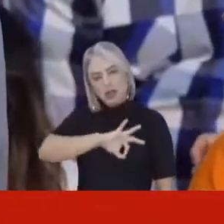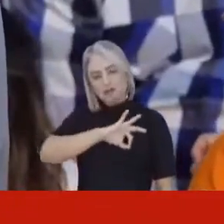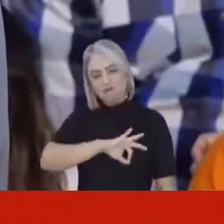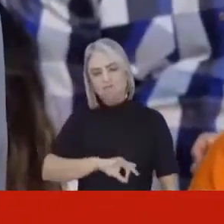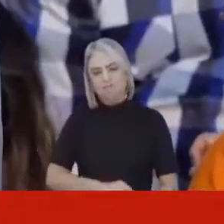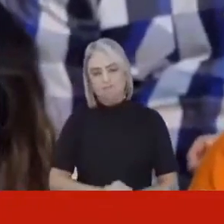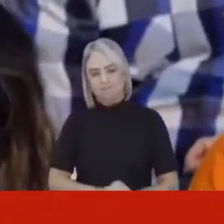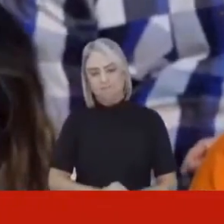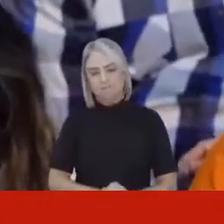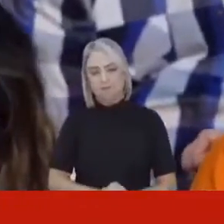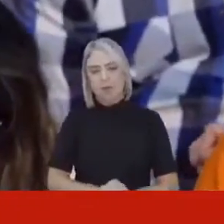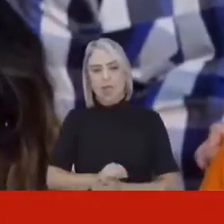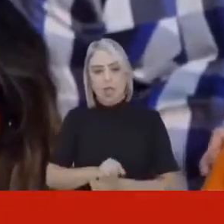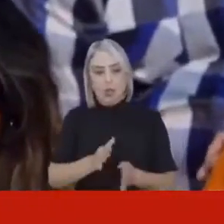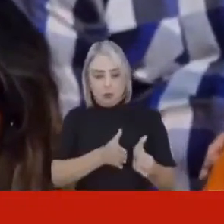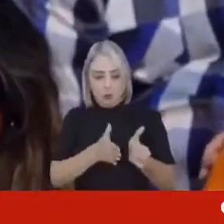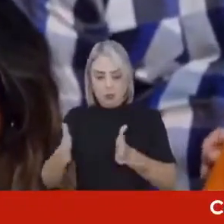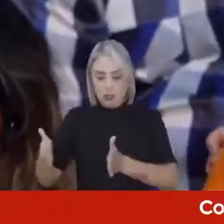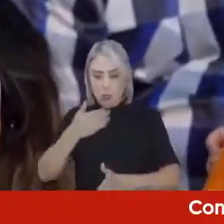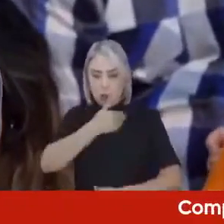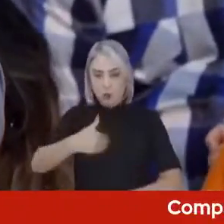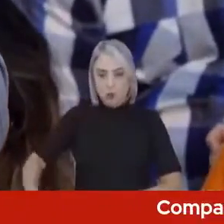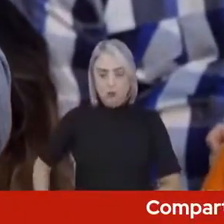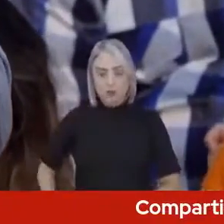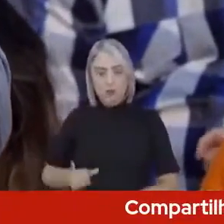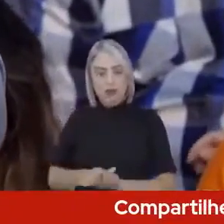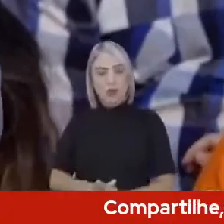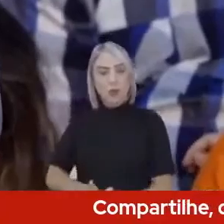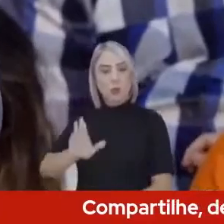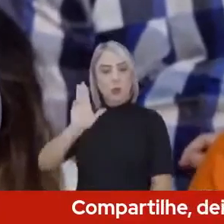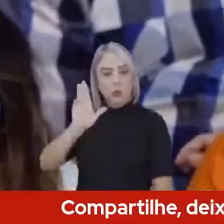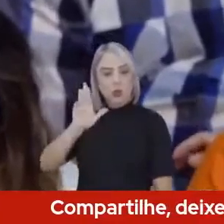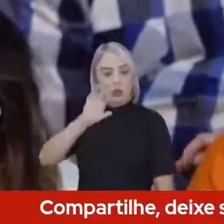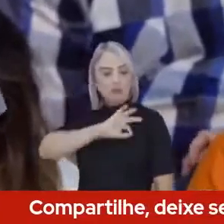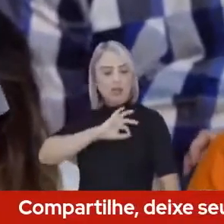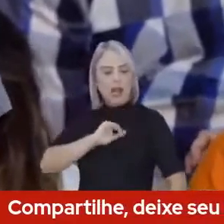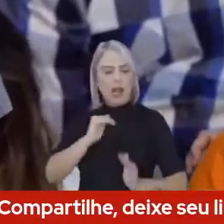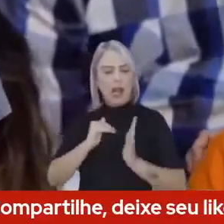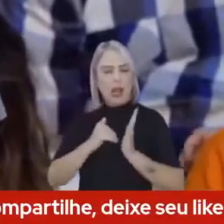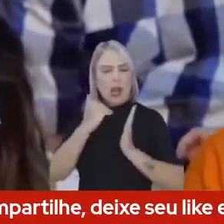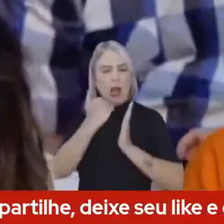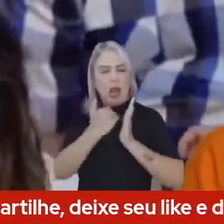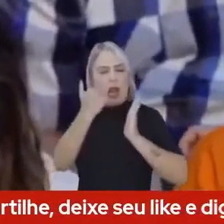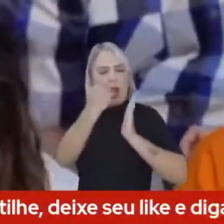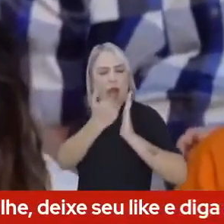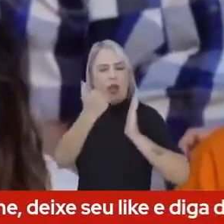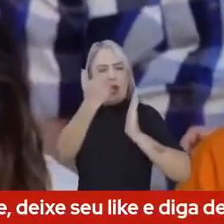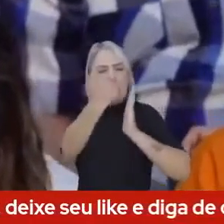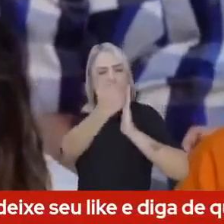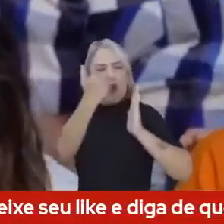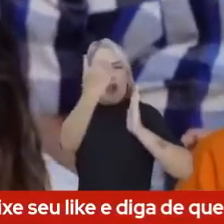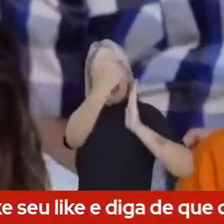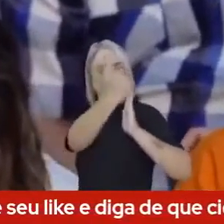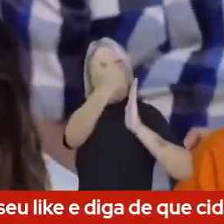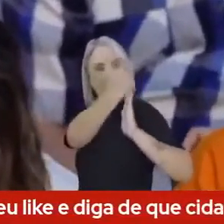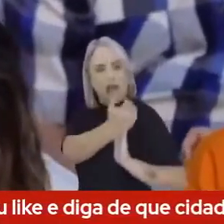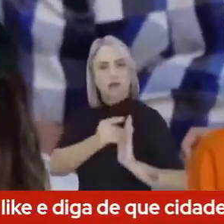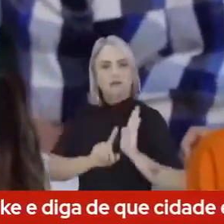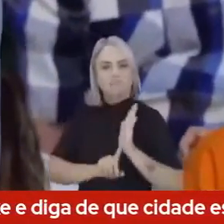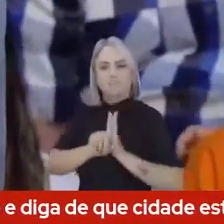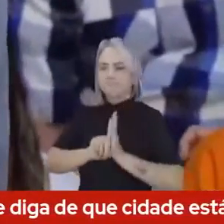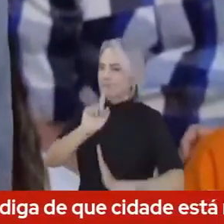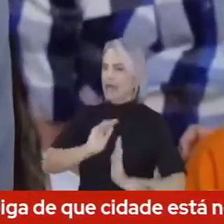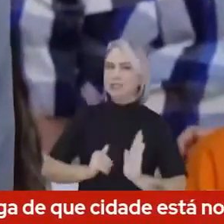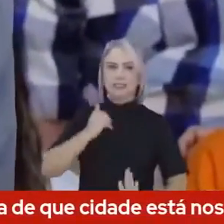tempo do Lula, o salário mínimo cresceu muito acima da inflação. O